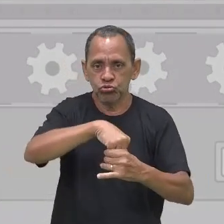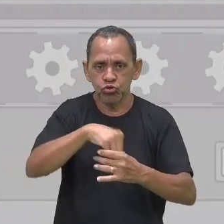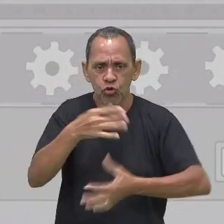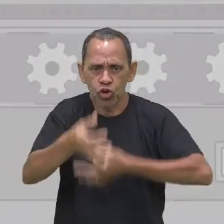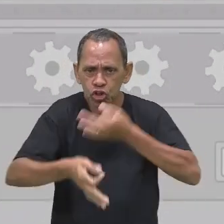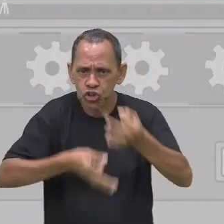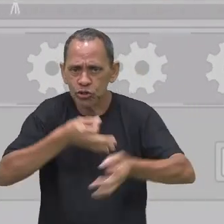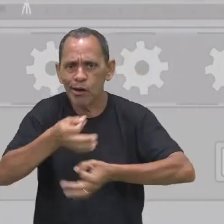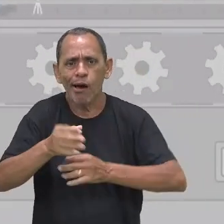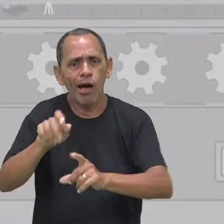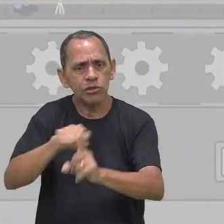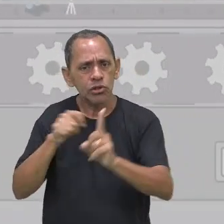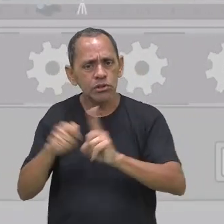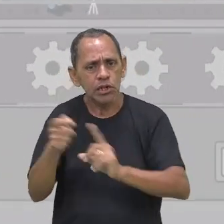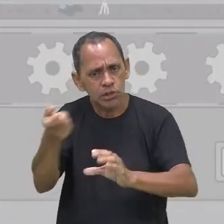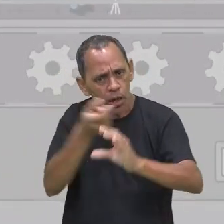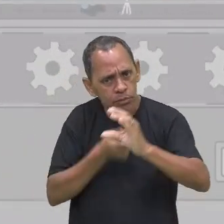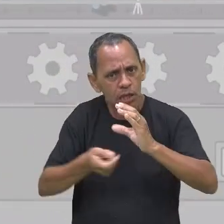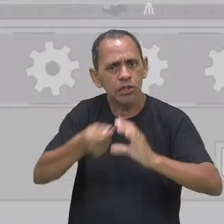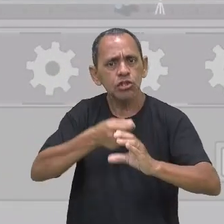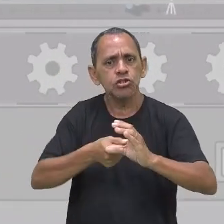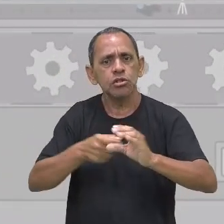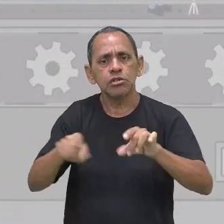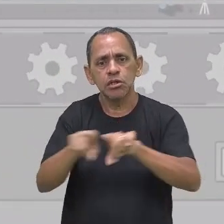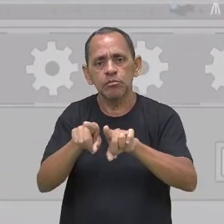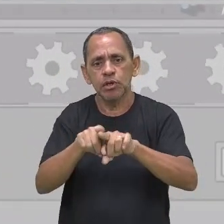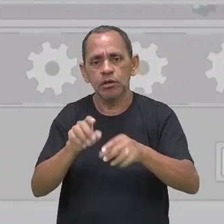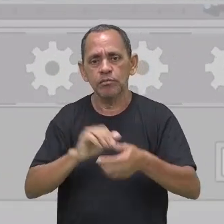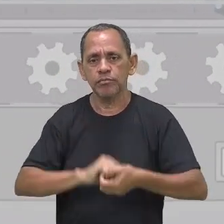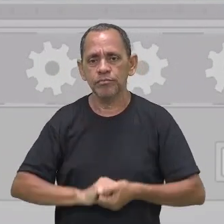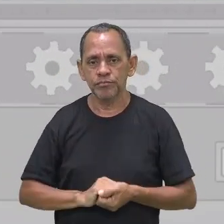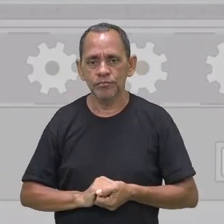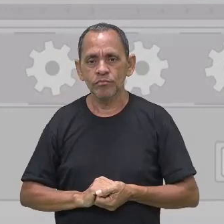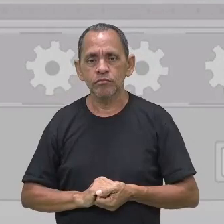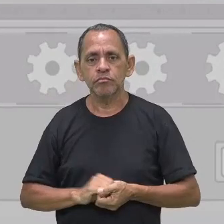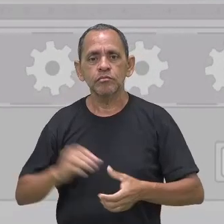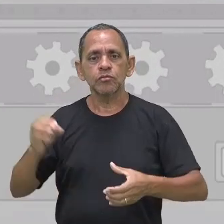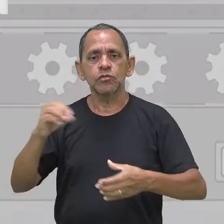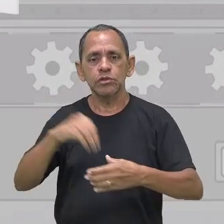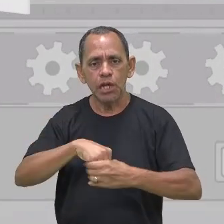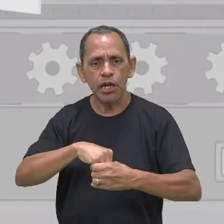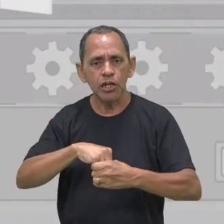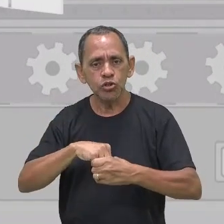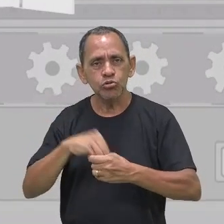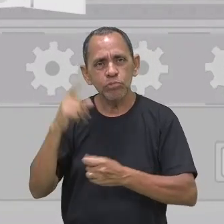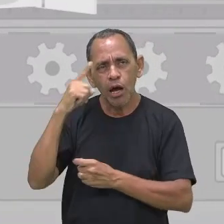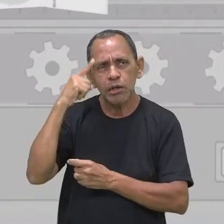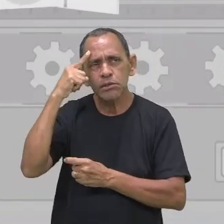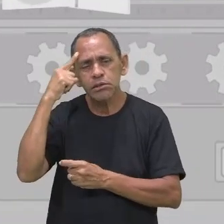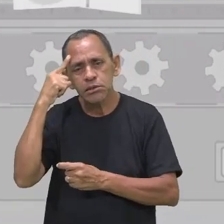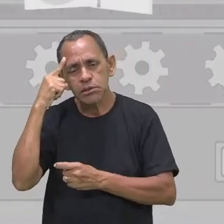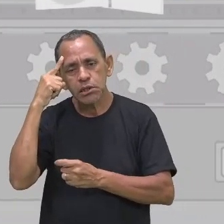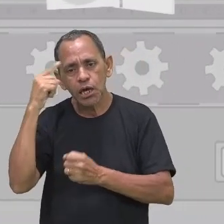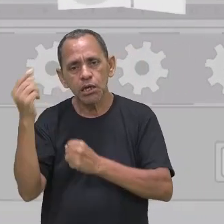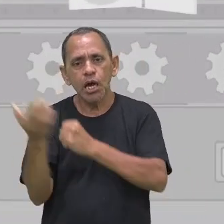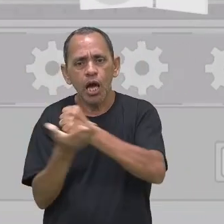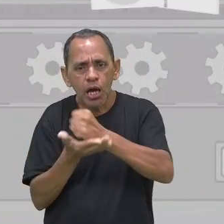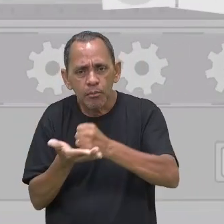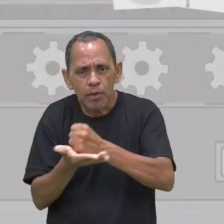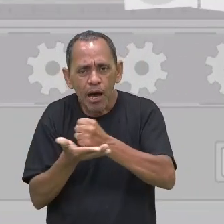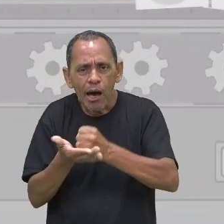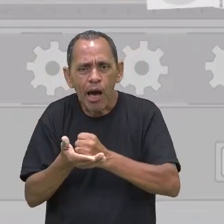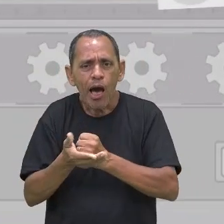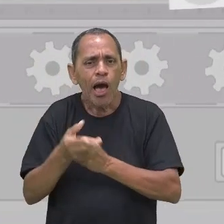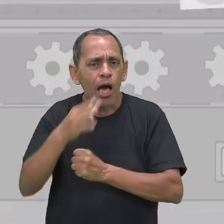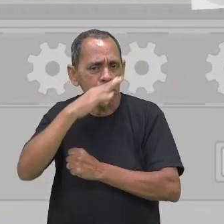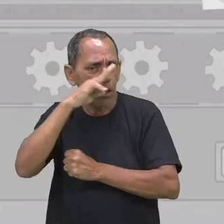criticar a sociedade capitalista. Eles vão, dentro da corrente de pensamento, eles vão trabalhar, vão discutir